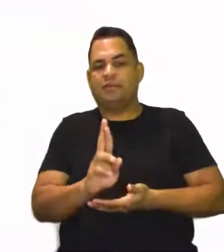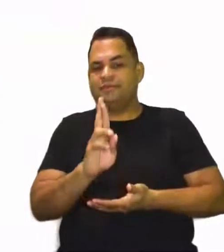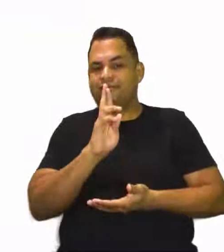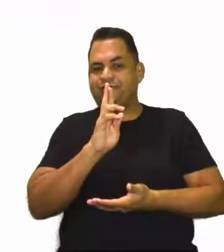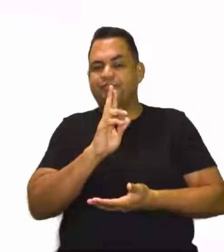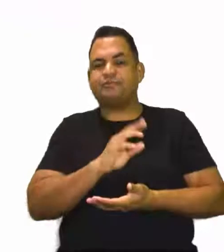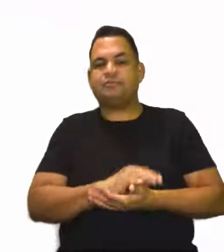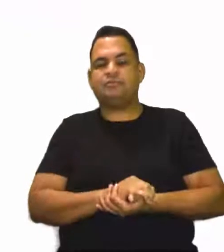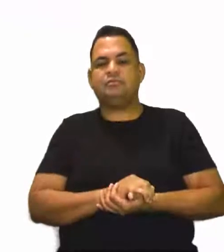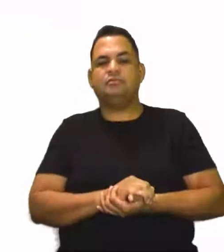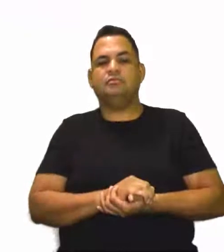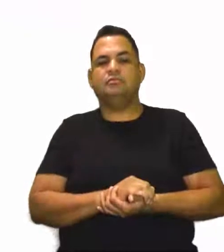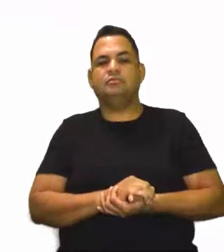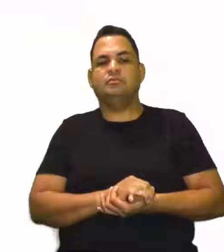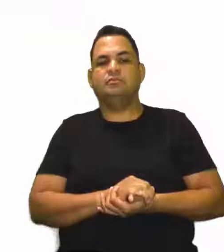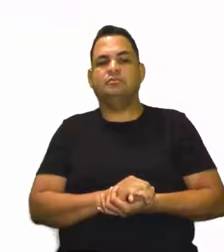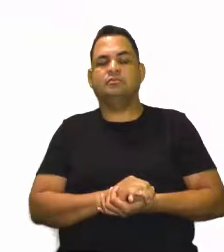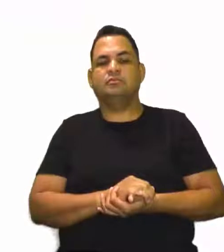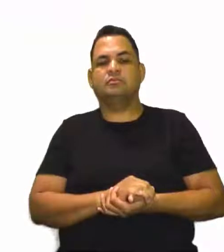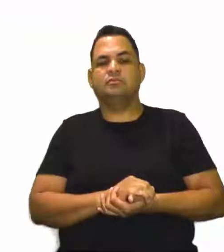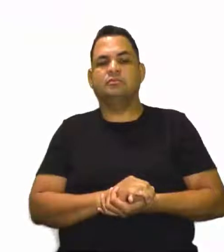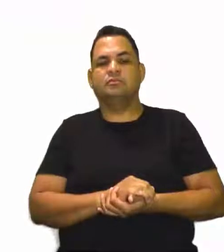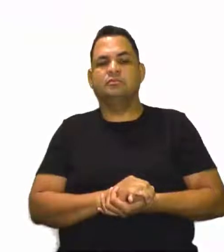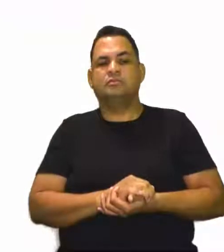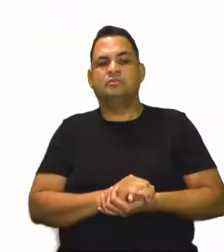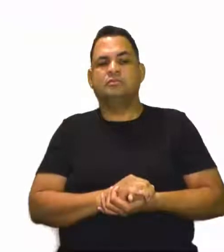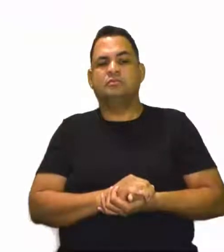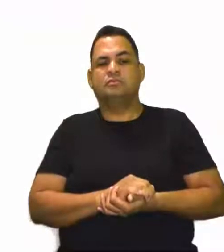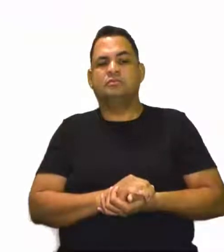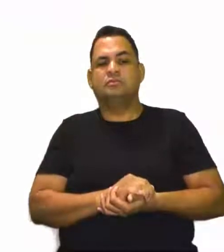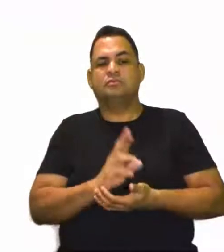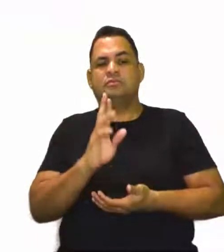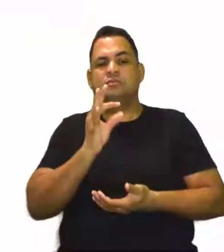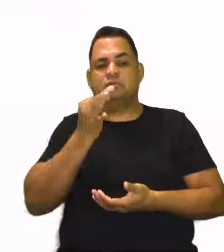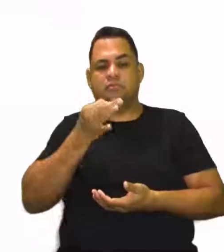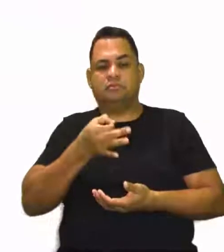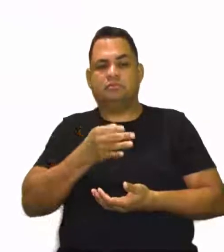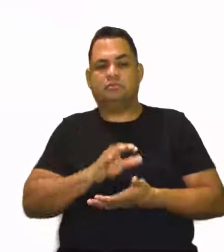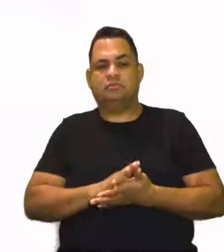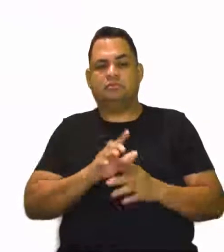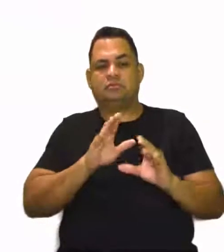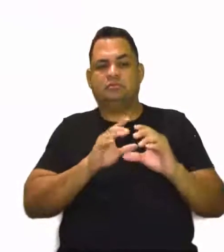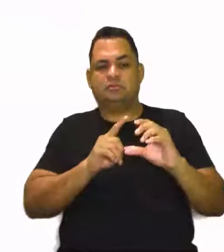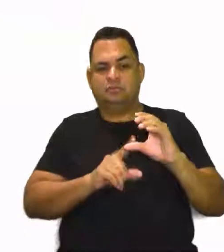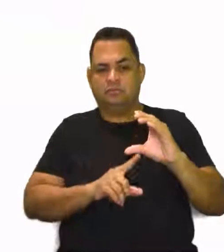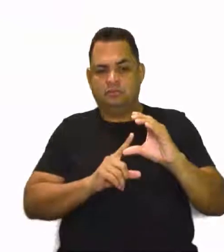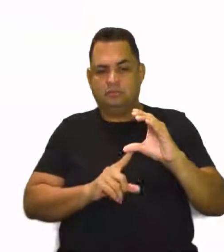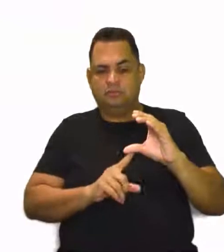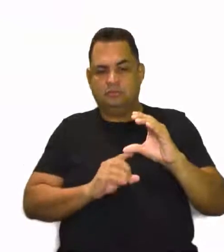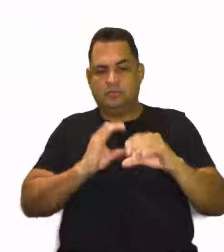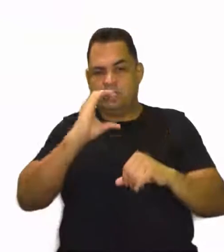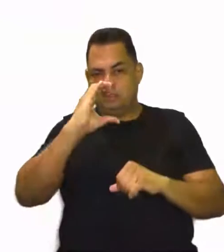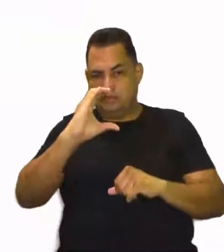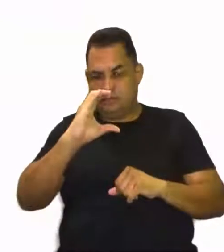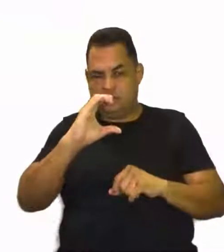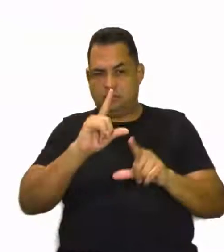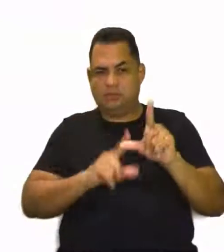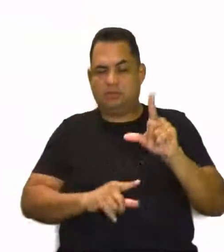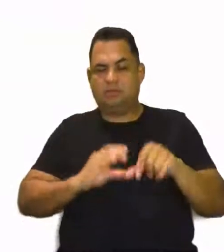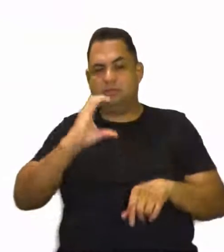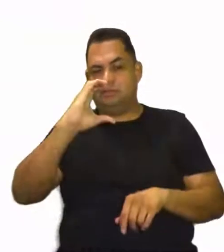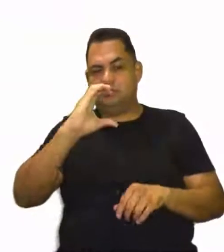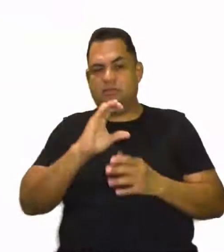gente analisar. Então, a resposta correta aqui é a letra C, atividade força, resistência